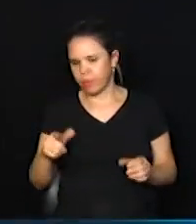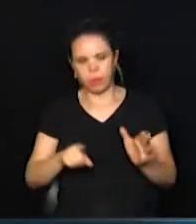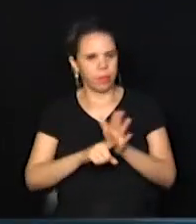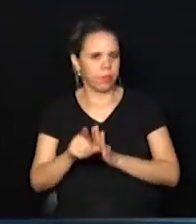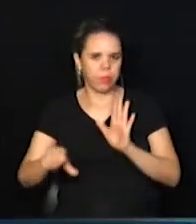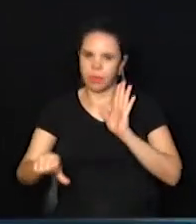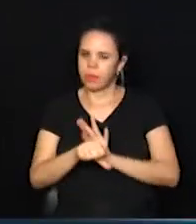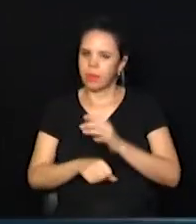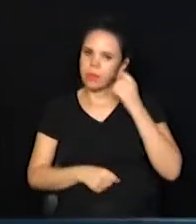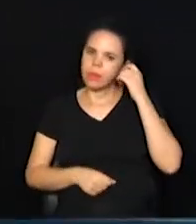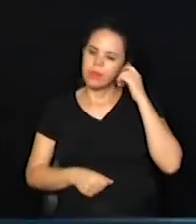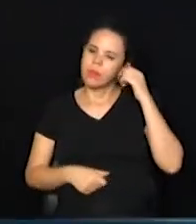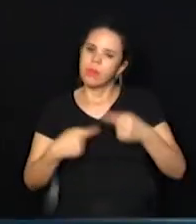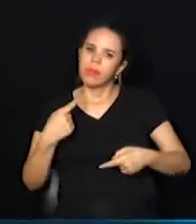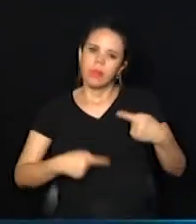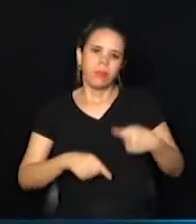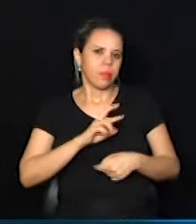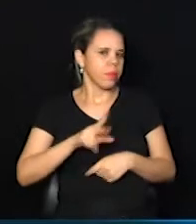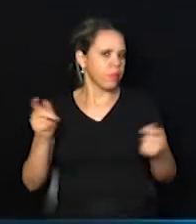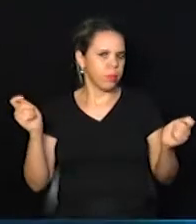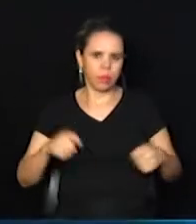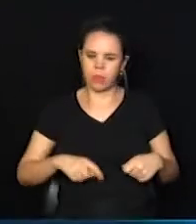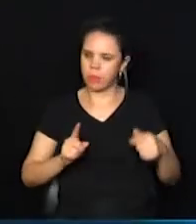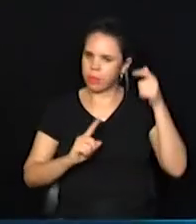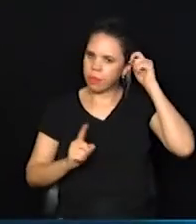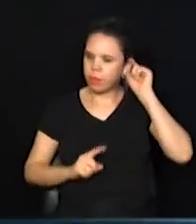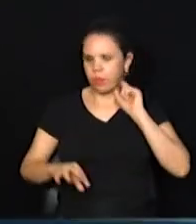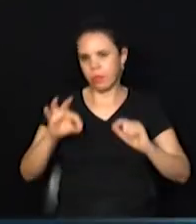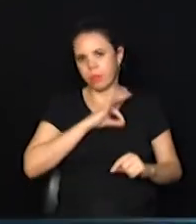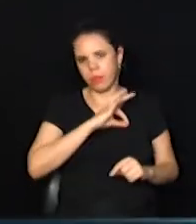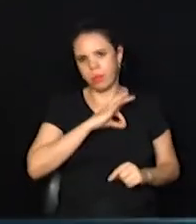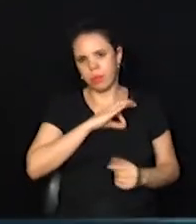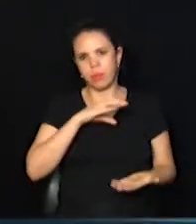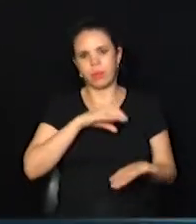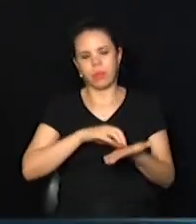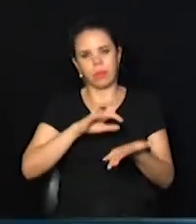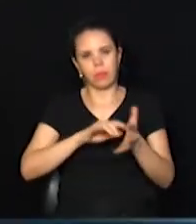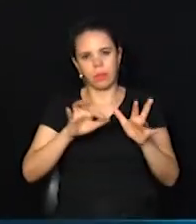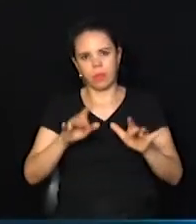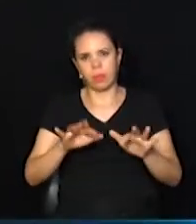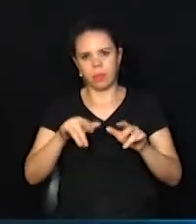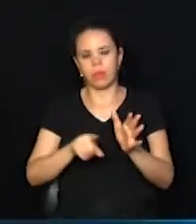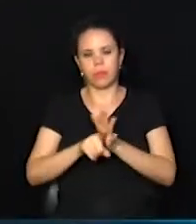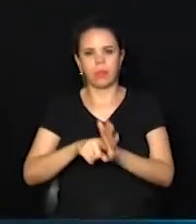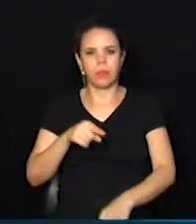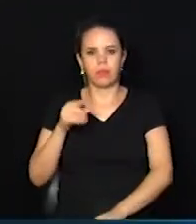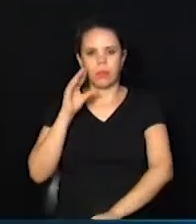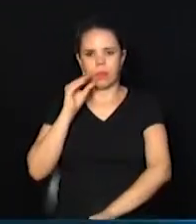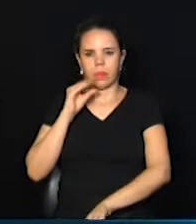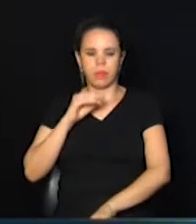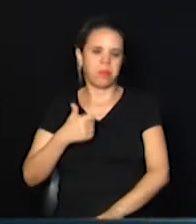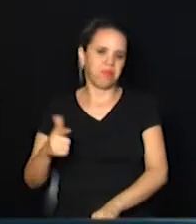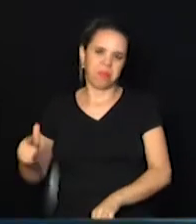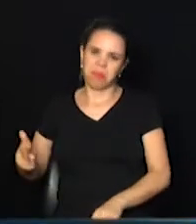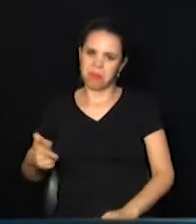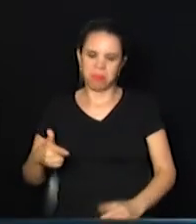crime de mando, um crime político. Não era possível um delegado, um escrivão e uma equipe de investigação, que na verdade nem tinha essa